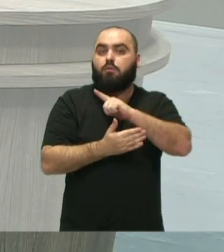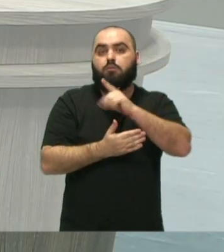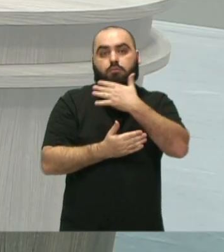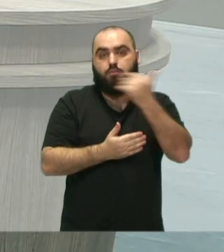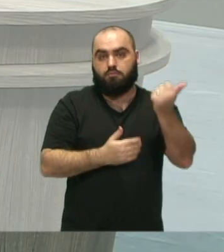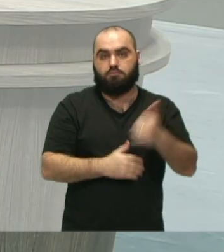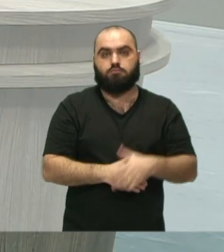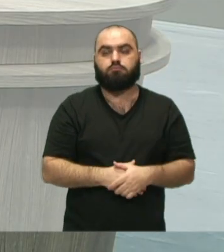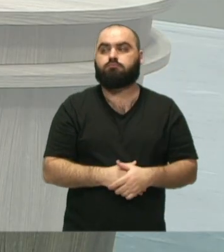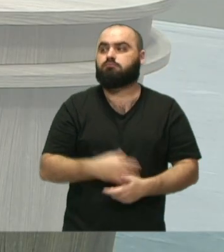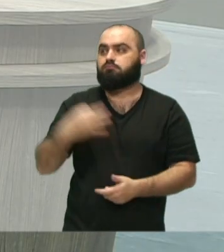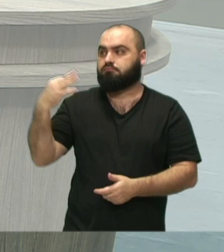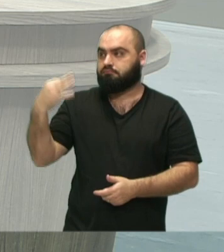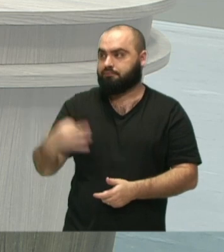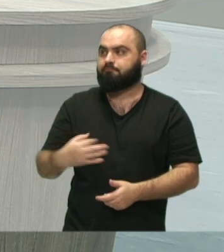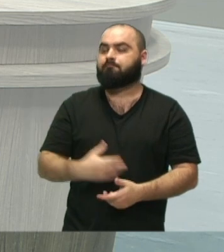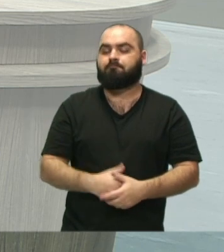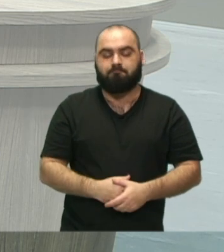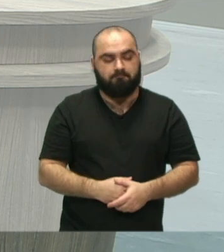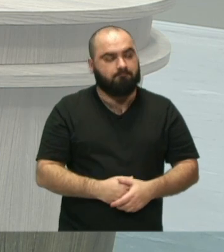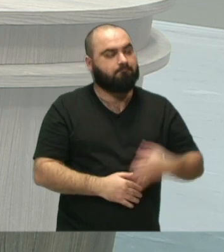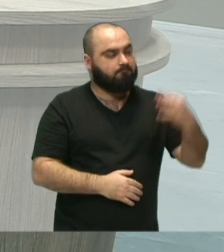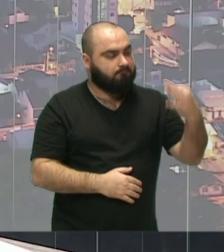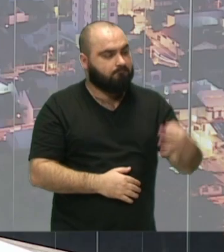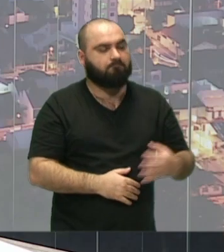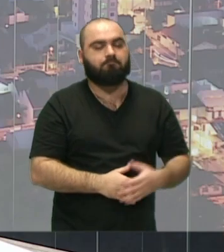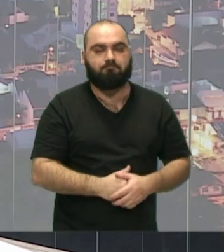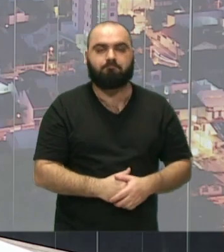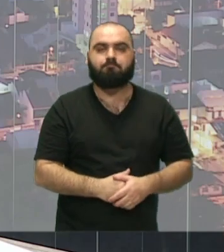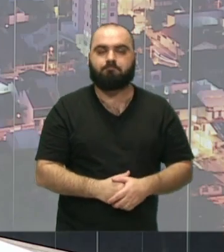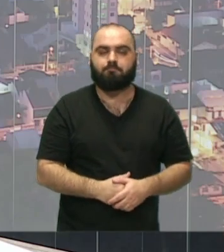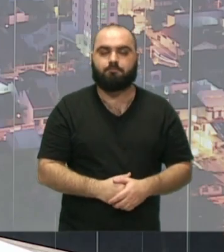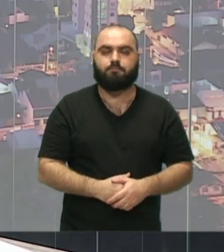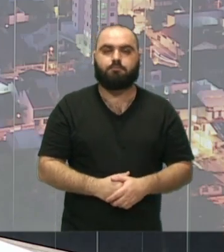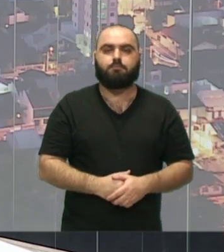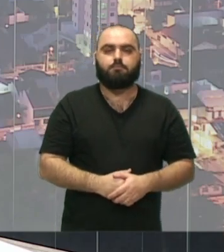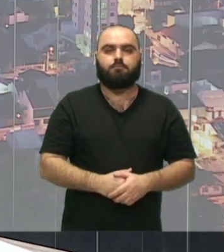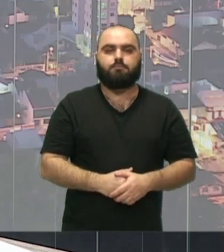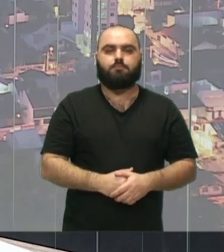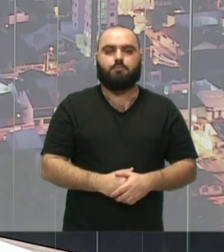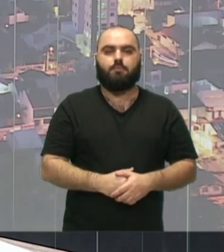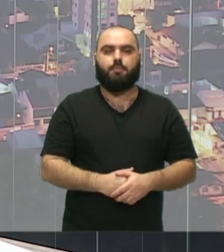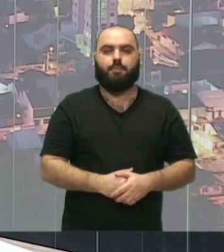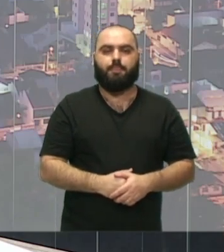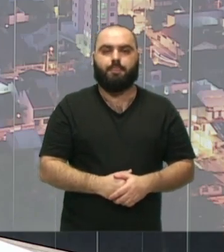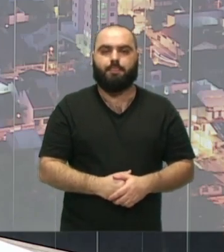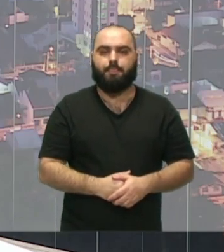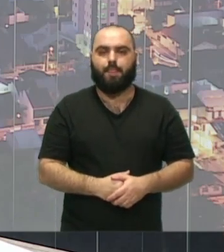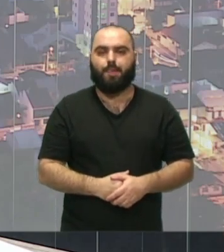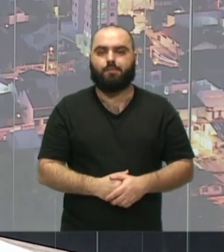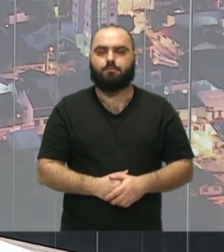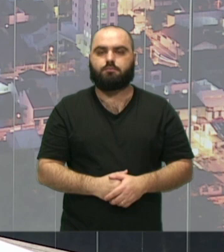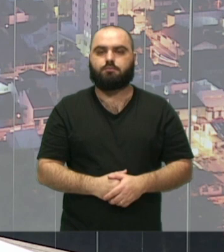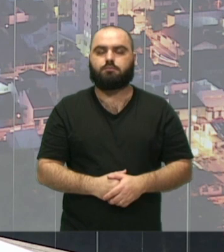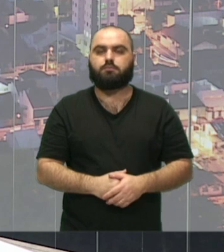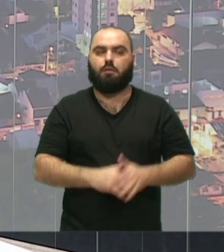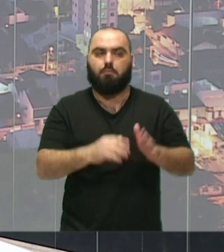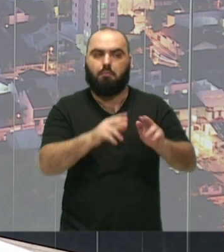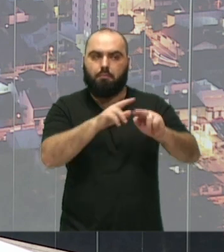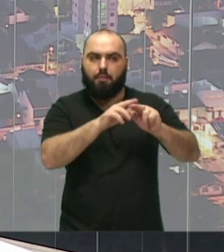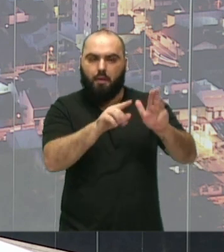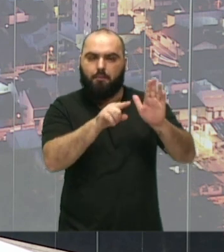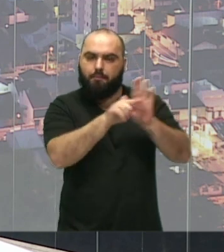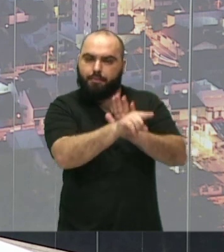Exatamente. E assim, queria ver contigo também essa questão assim das políticas, né? Você